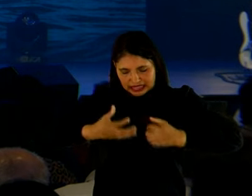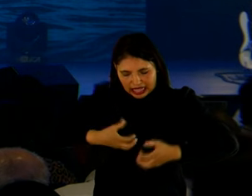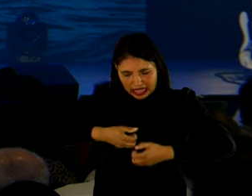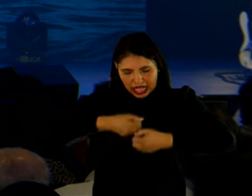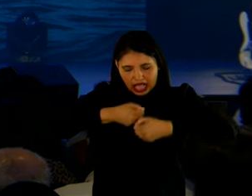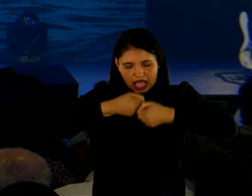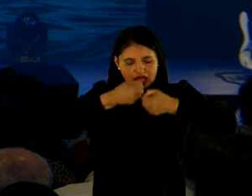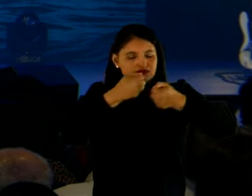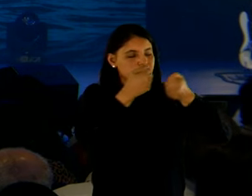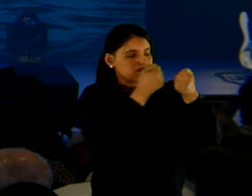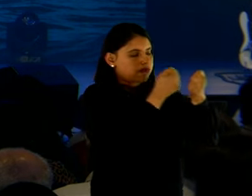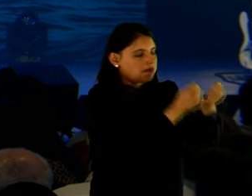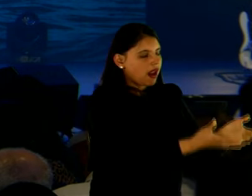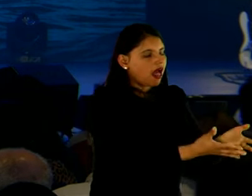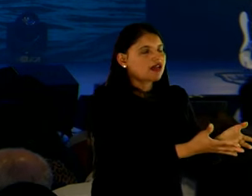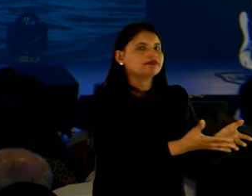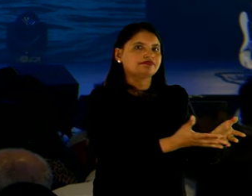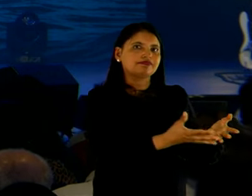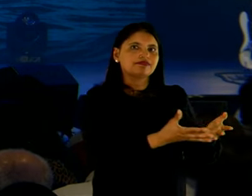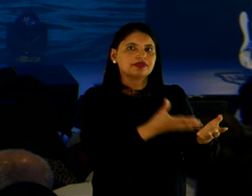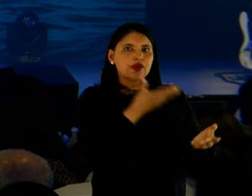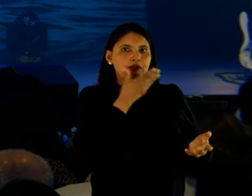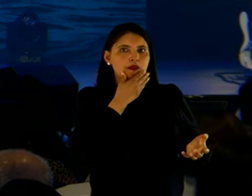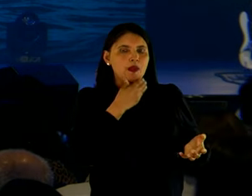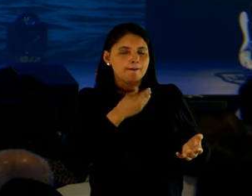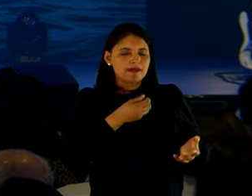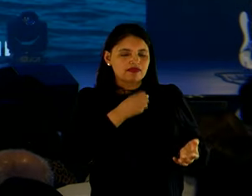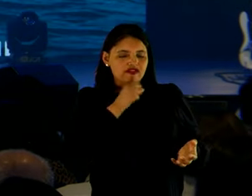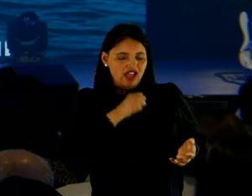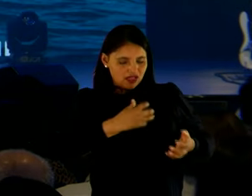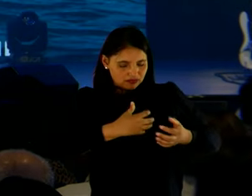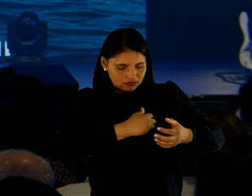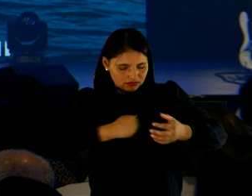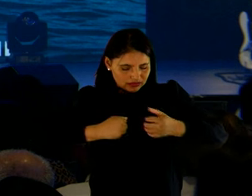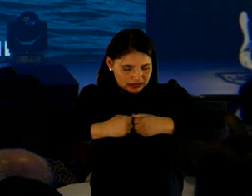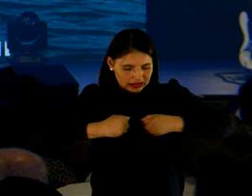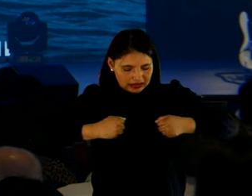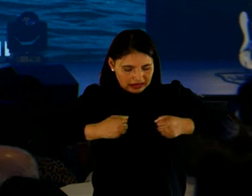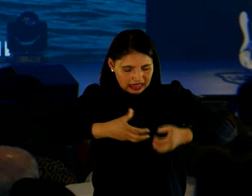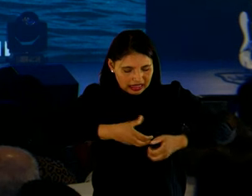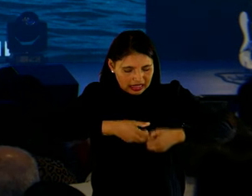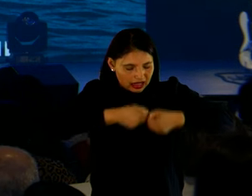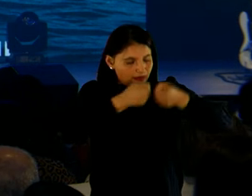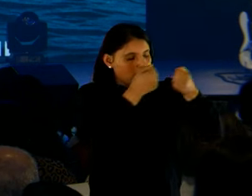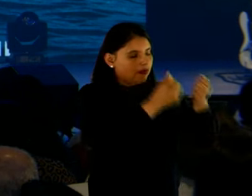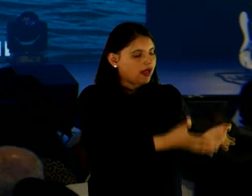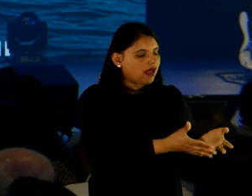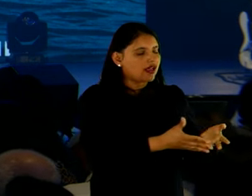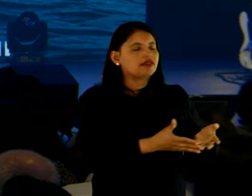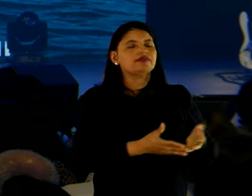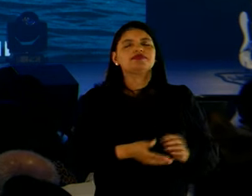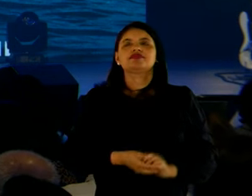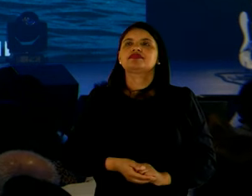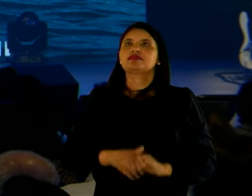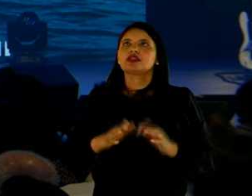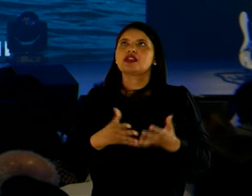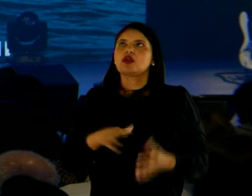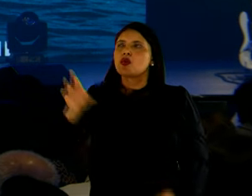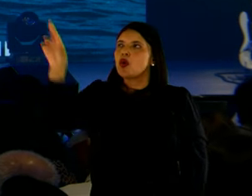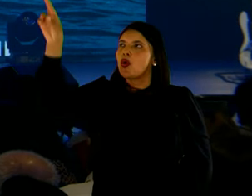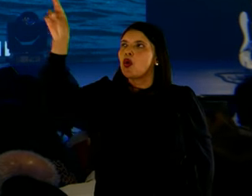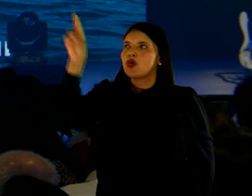vocês vão entender. Então, Jonas capítulo 1, versículo 1. E veio a palavra do Senhor a